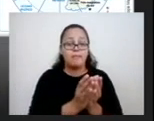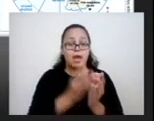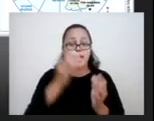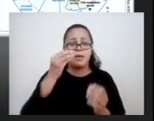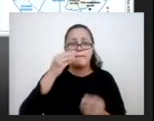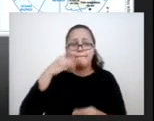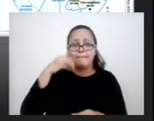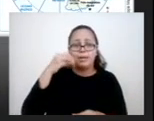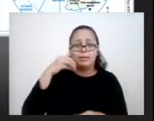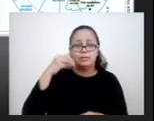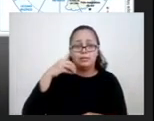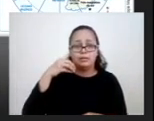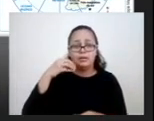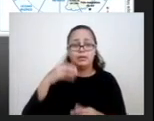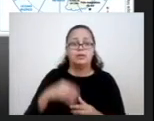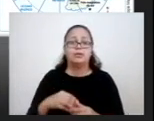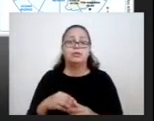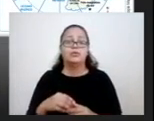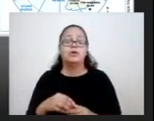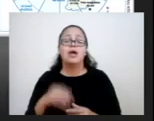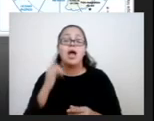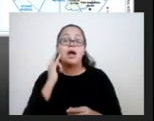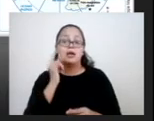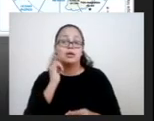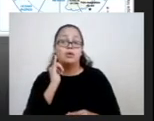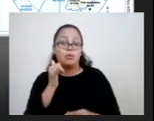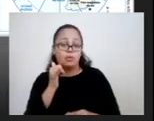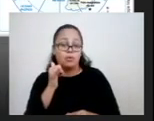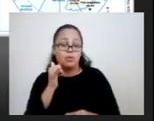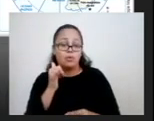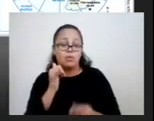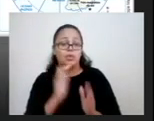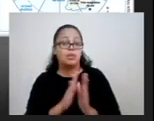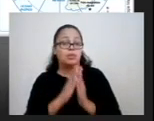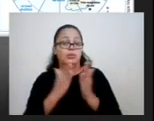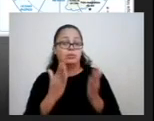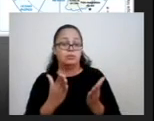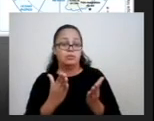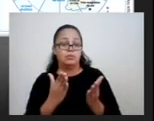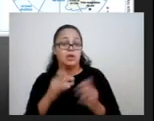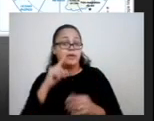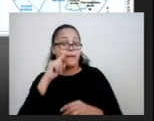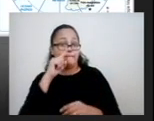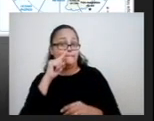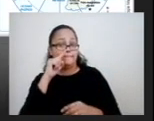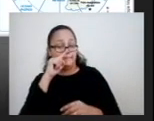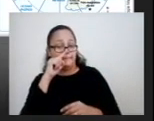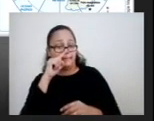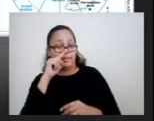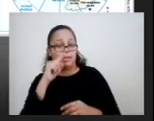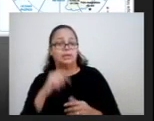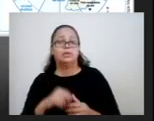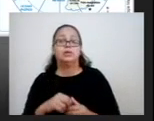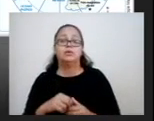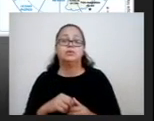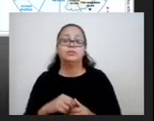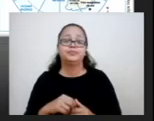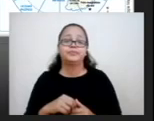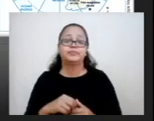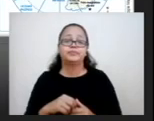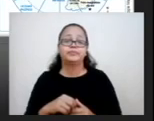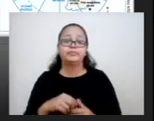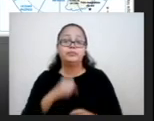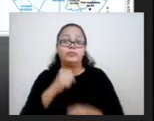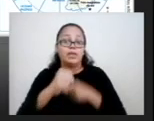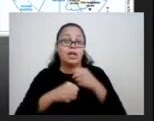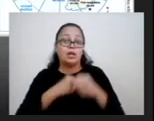veleiro. O que será que aconteceria? Então ele conta como que foi, né, esse risco gigantesco. Além disso, o Réveillon do